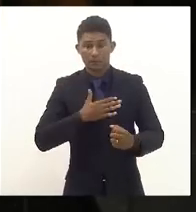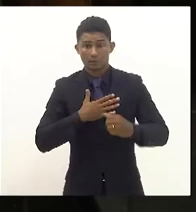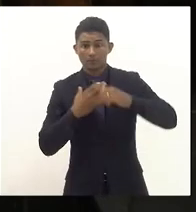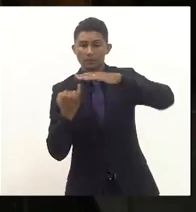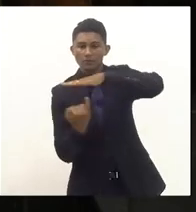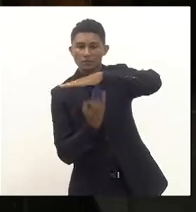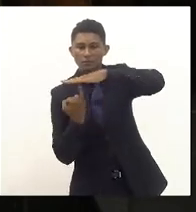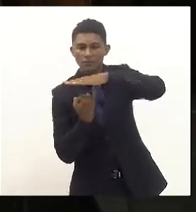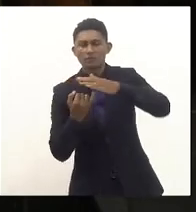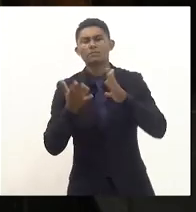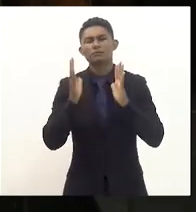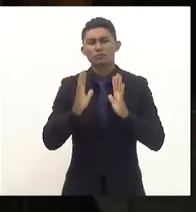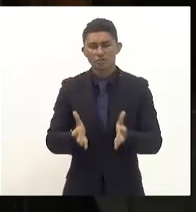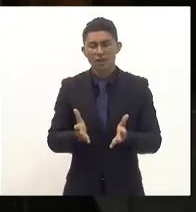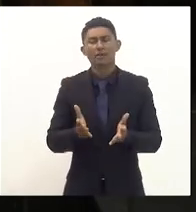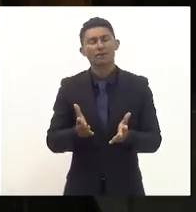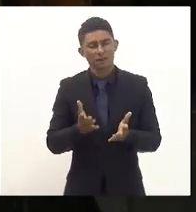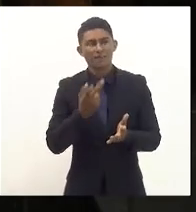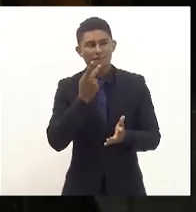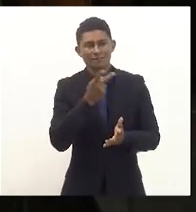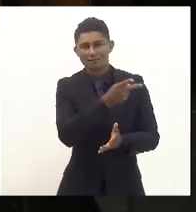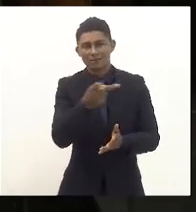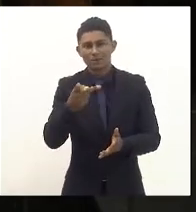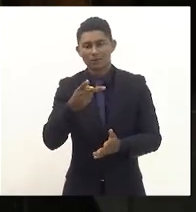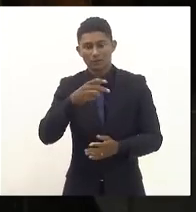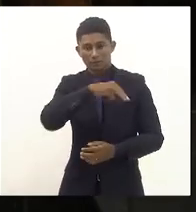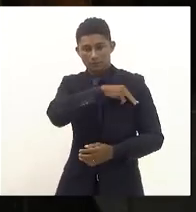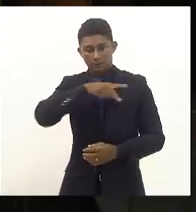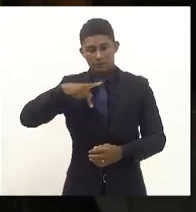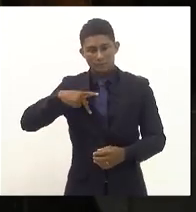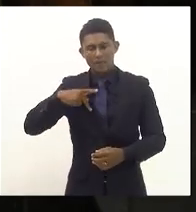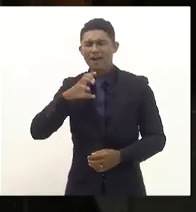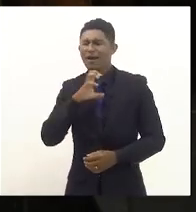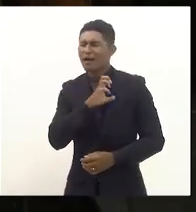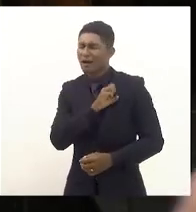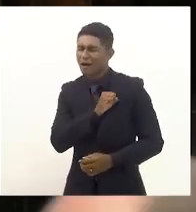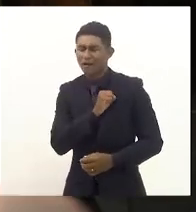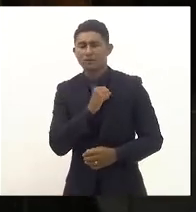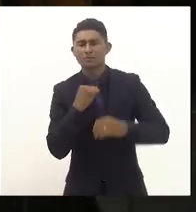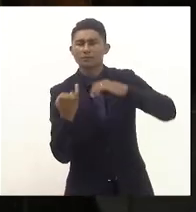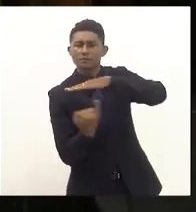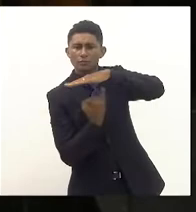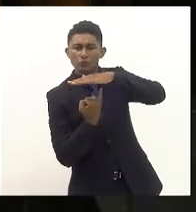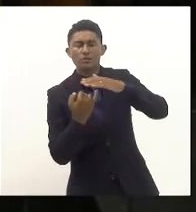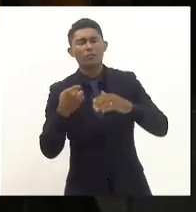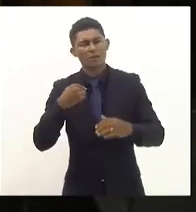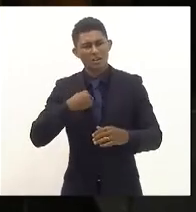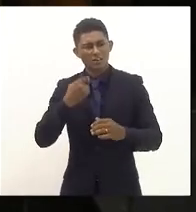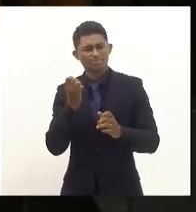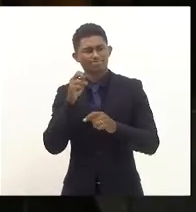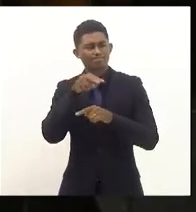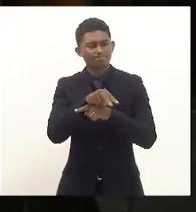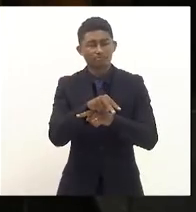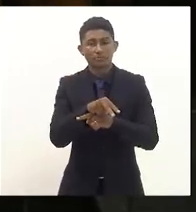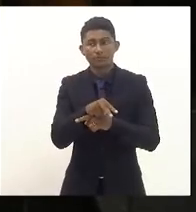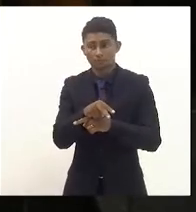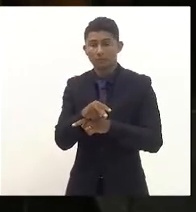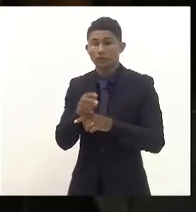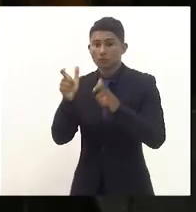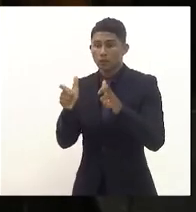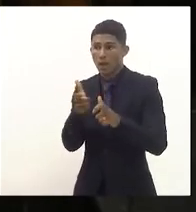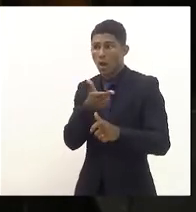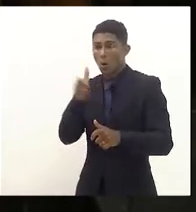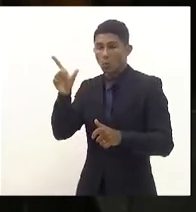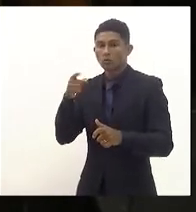como foi dito aqui eu amo Ministério Público é uma instituição que eu abracei que eu sair de onde estava eu já vou